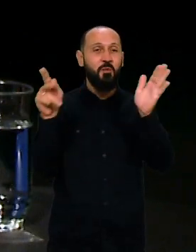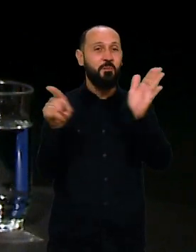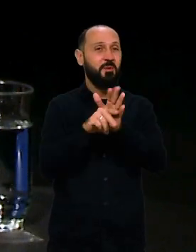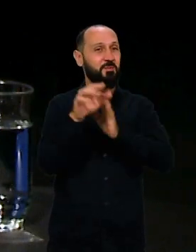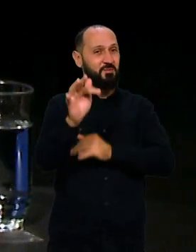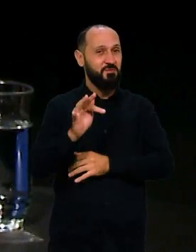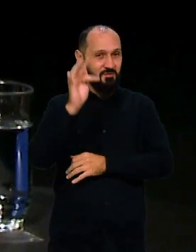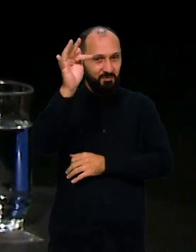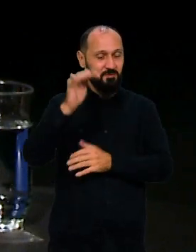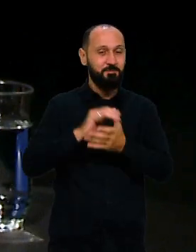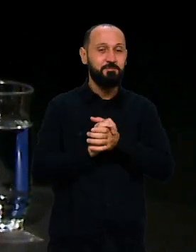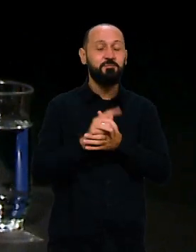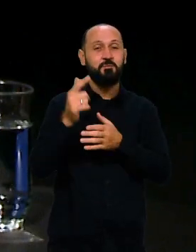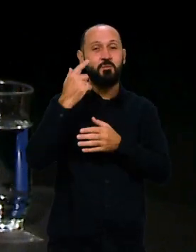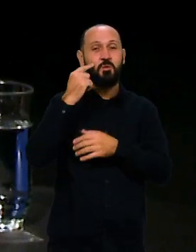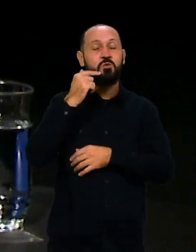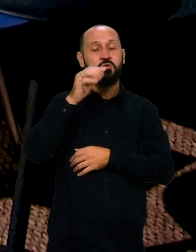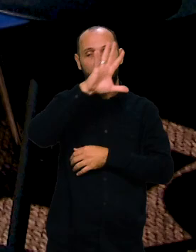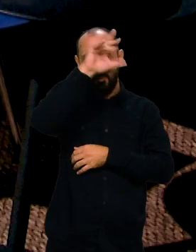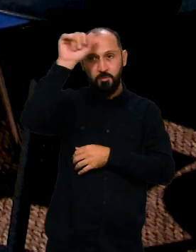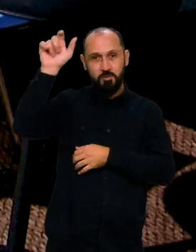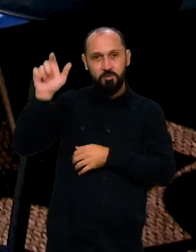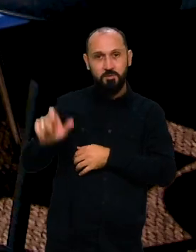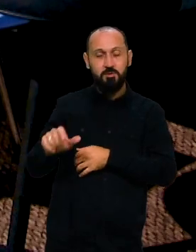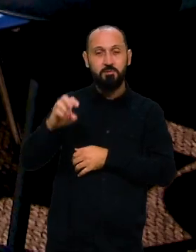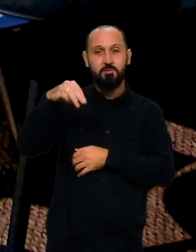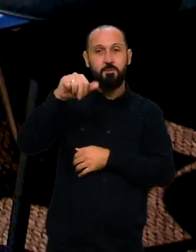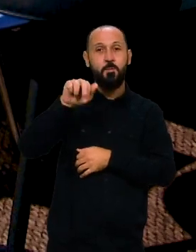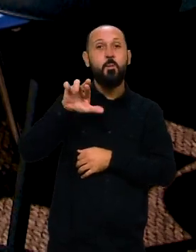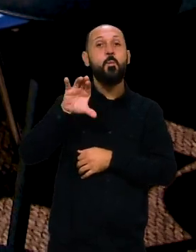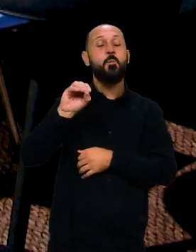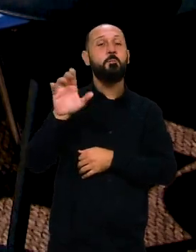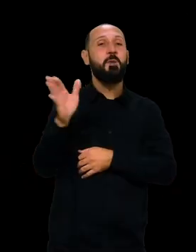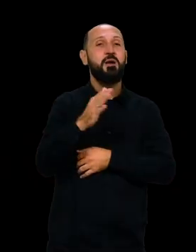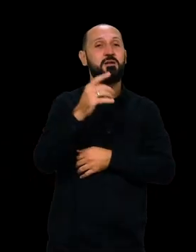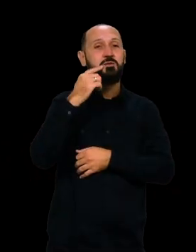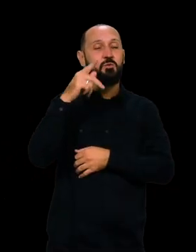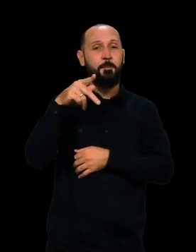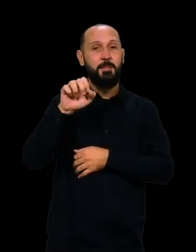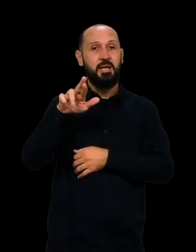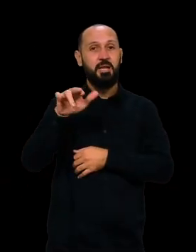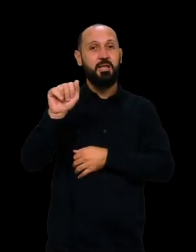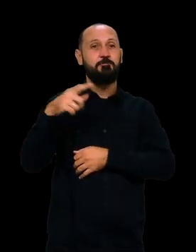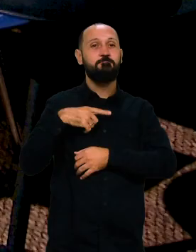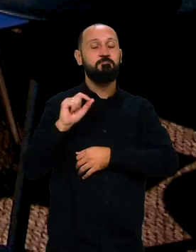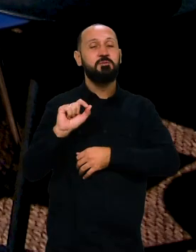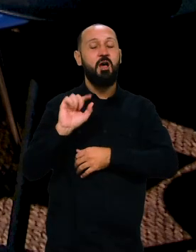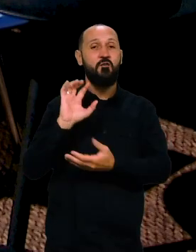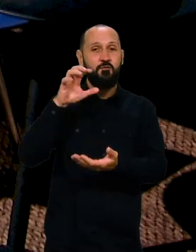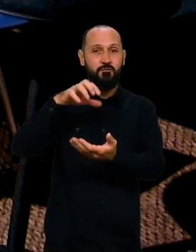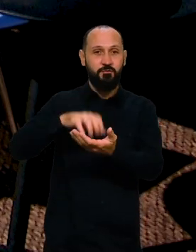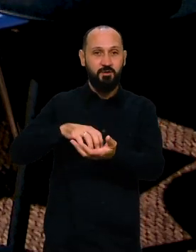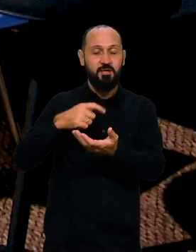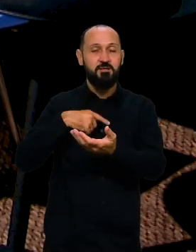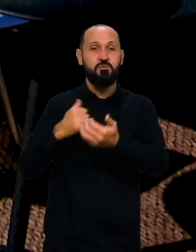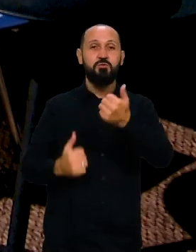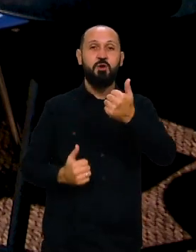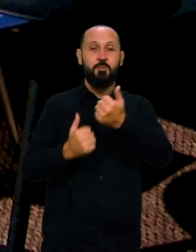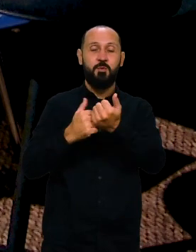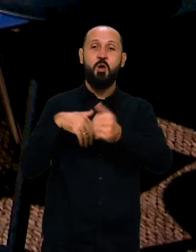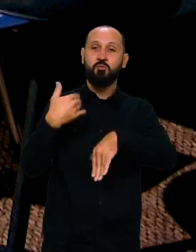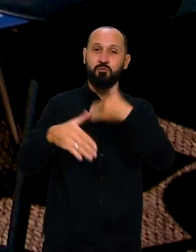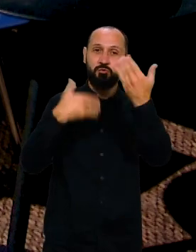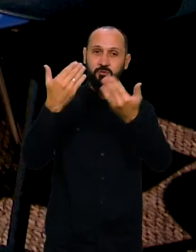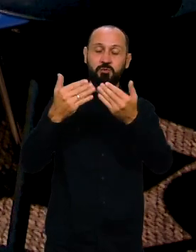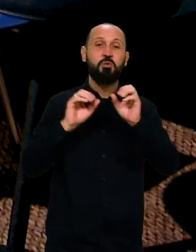a tecnologia com foco no futuro. E hoje o Personalidades conversa com Márcio de Araújo Pereira, diretor-presidente da